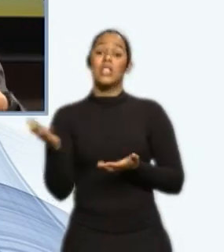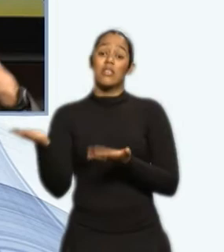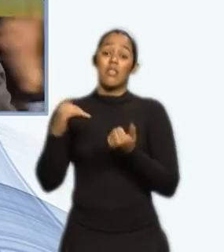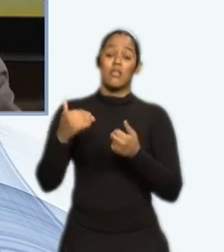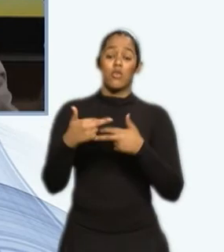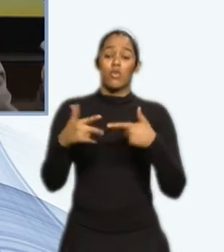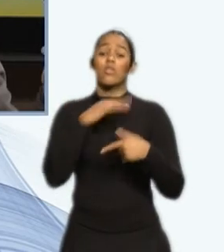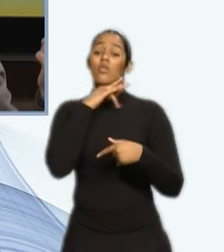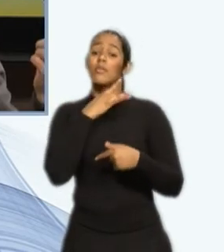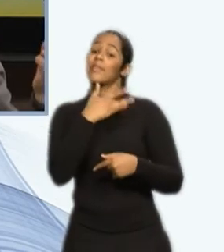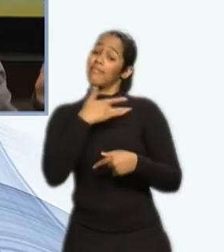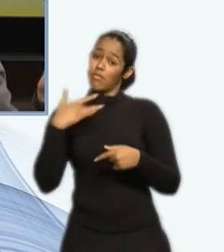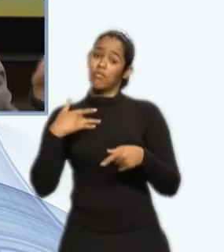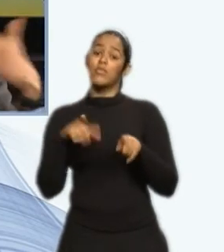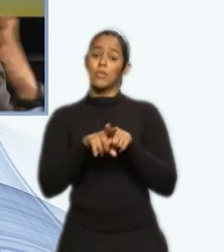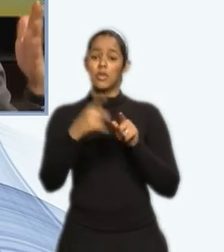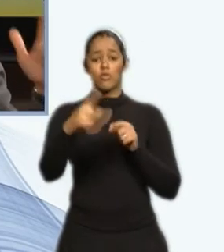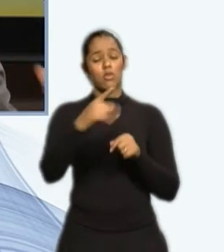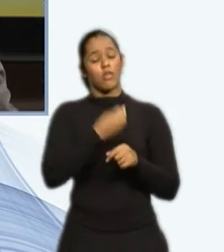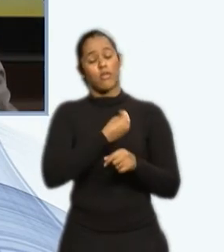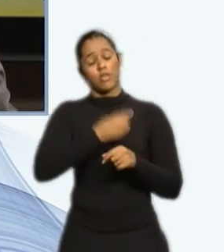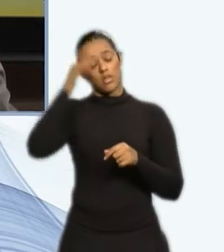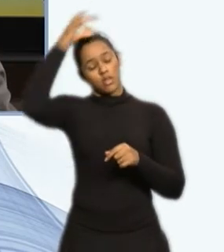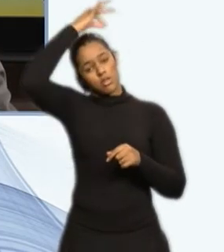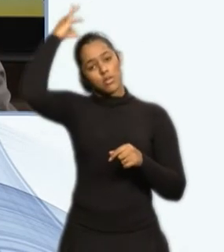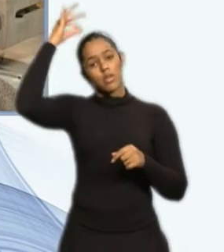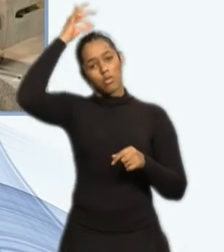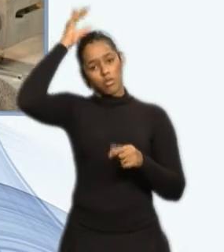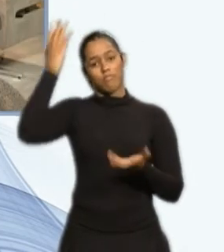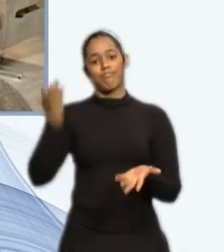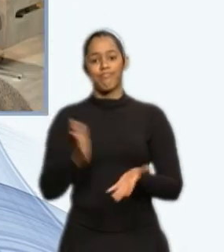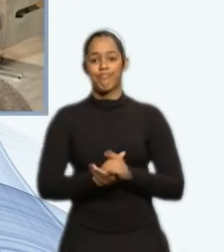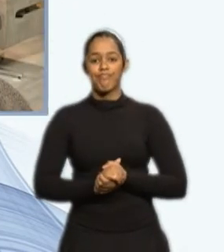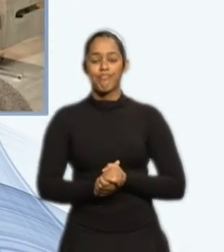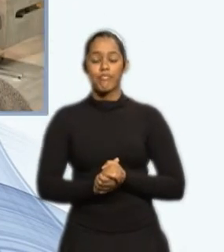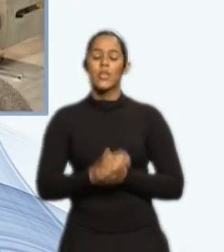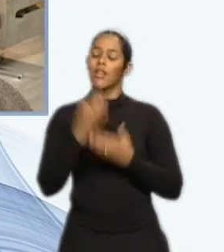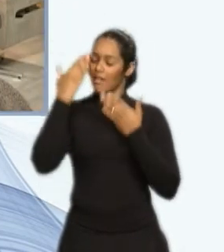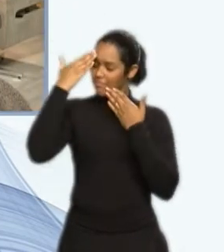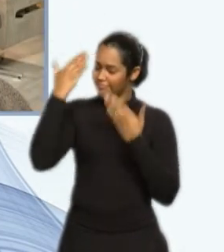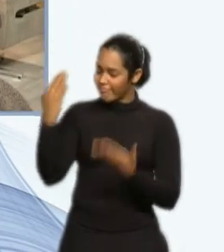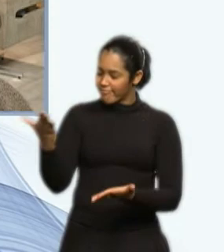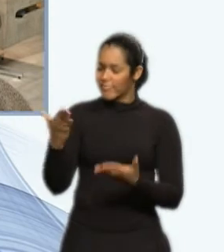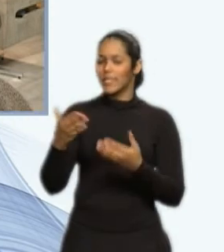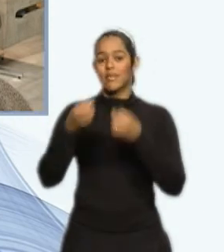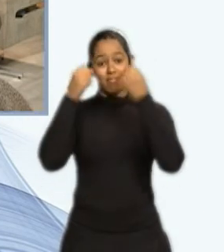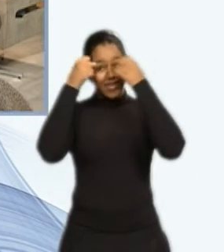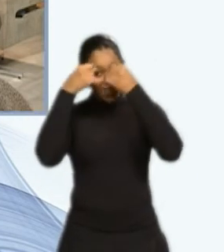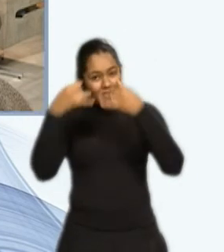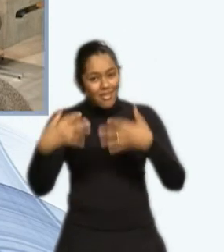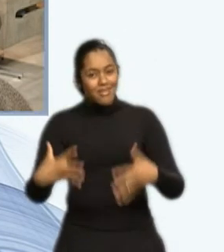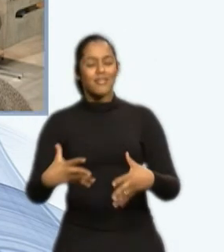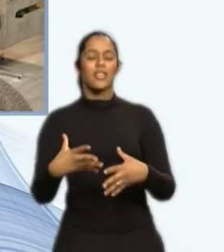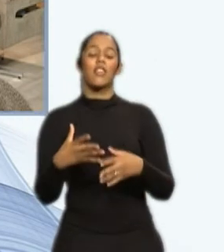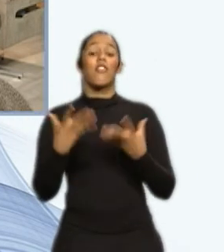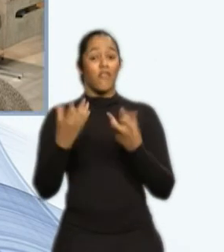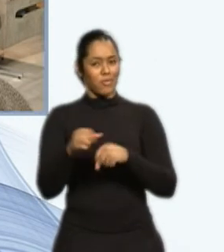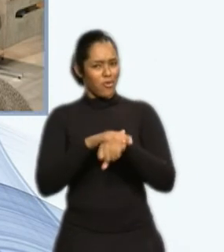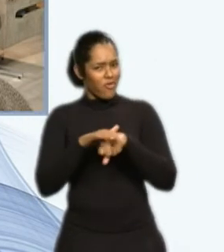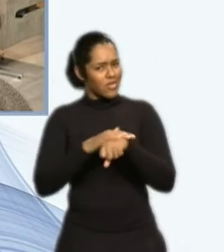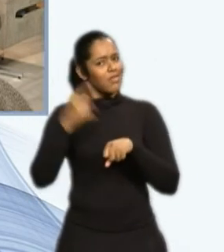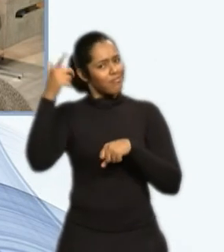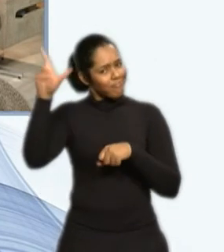vida, às vezes até para a sua saúde e para a sua vida espiritual. Muito obrigado, pastor Bonfim, pelos esclarecimentos e quem sabe vamos voltar a falar desse assunto em